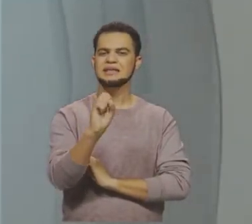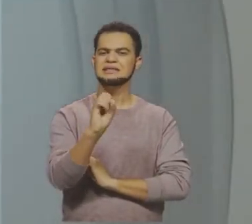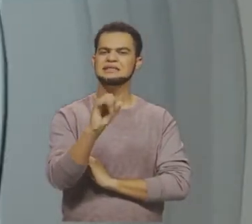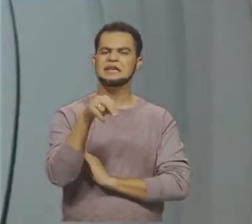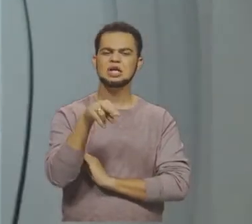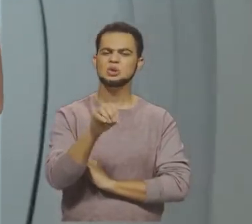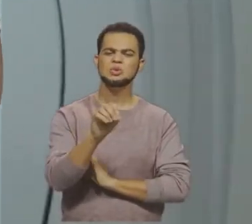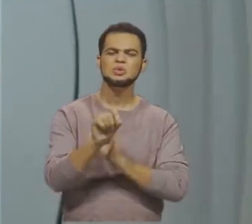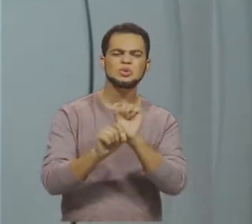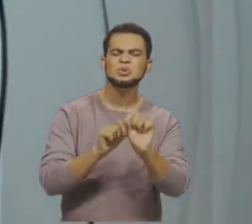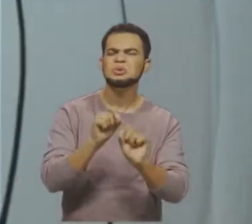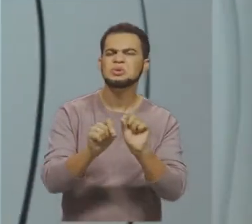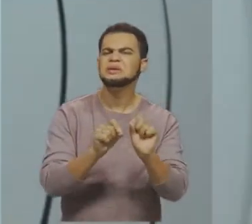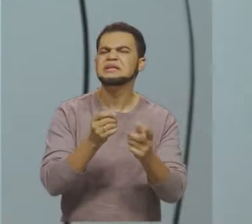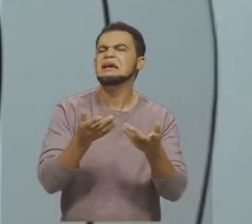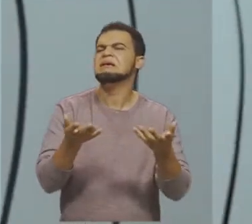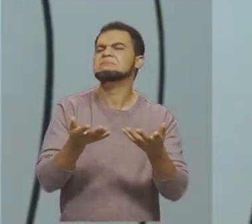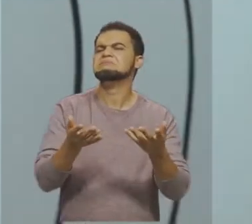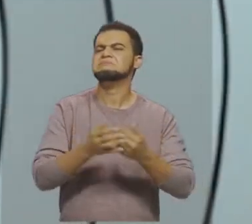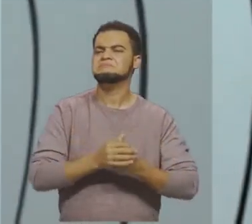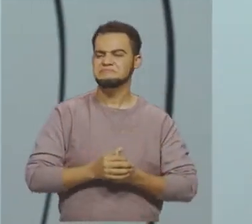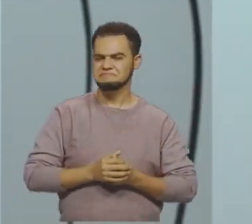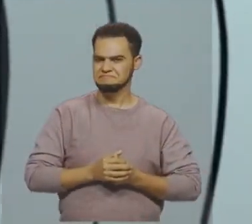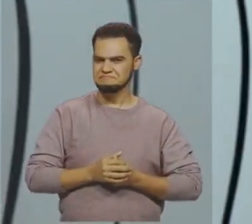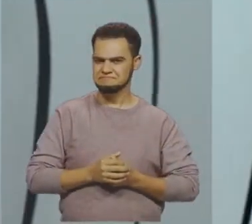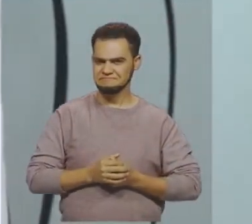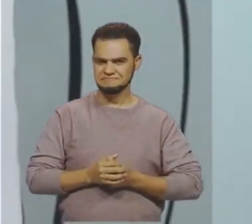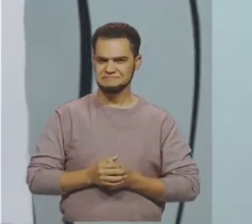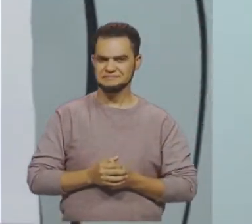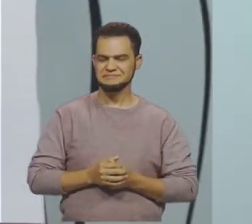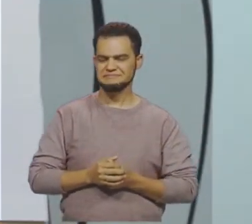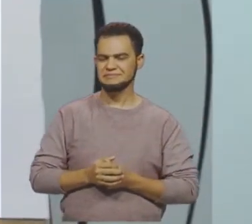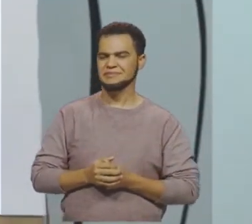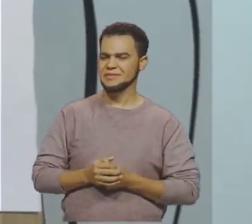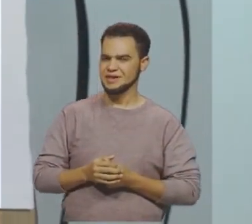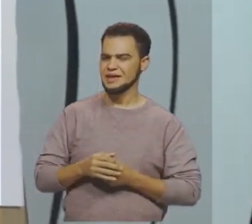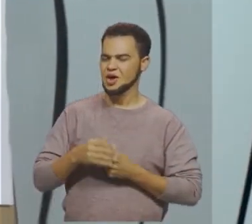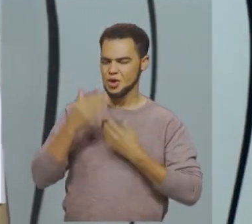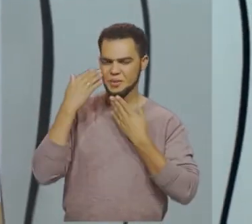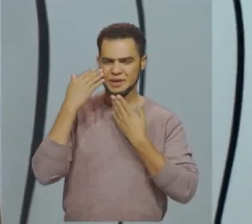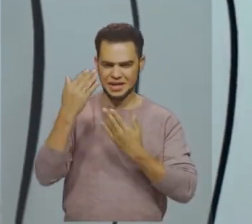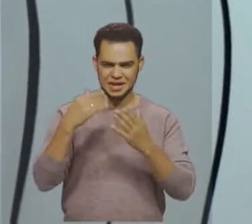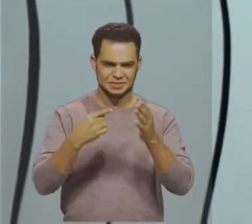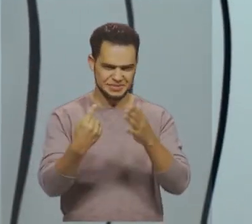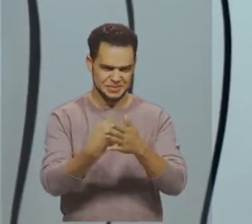Carlos Henrique, isso. Bom, o plano cartesiano...